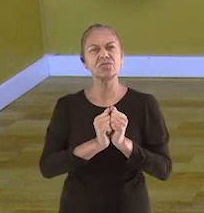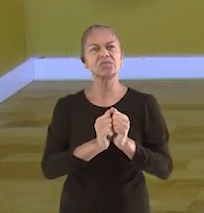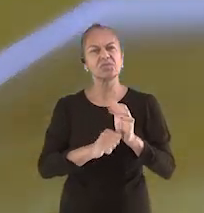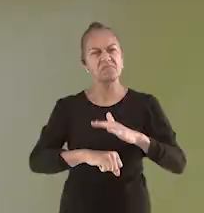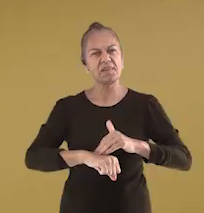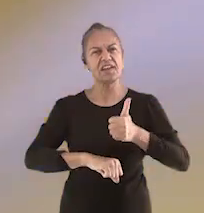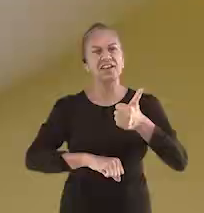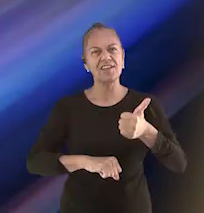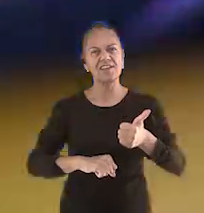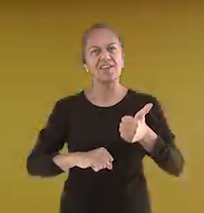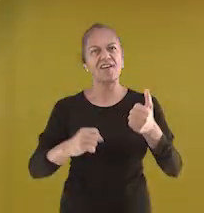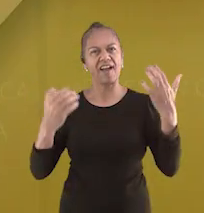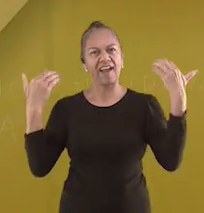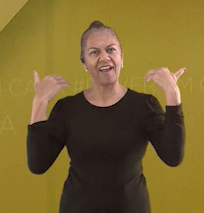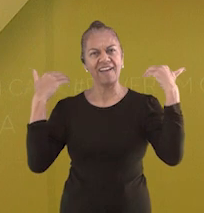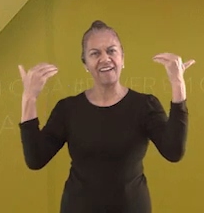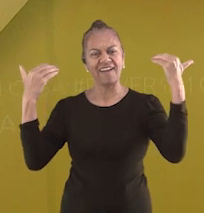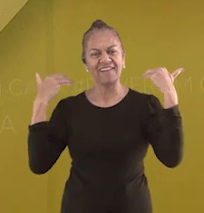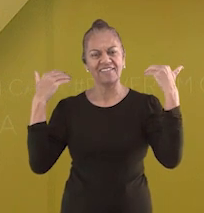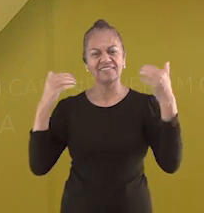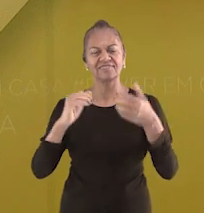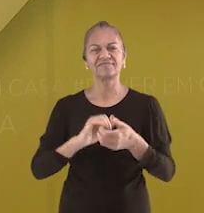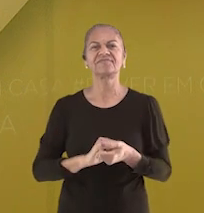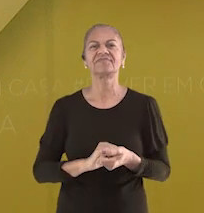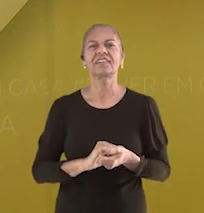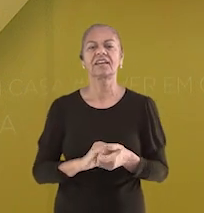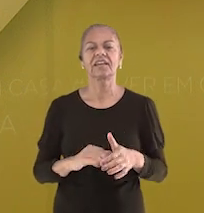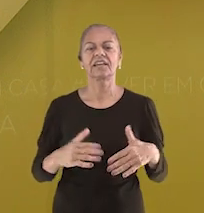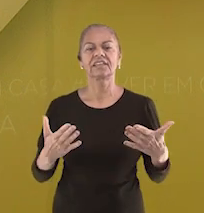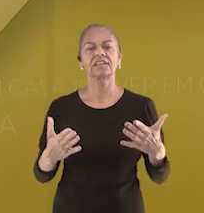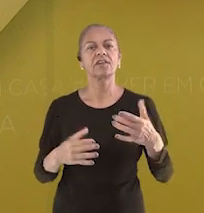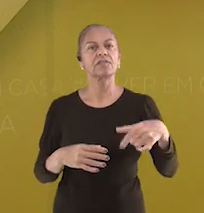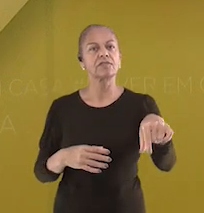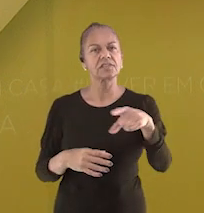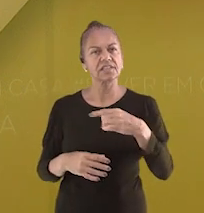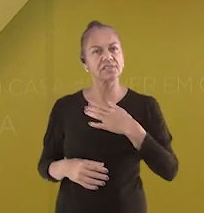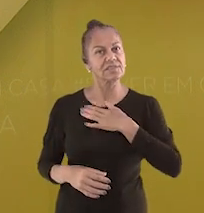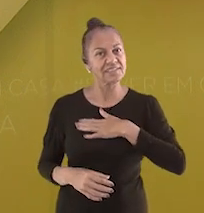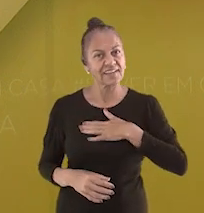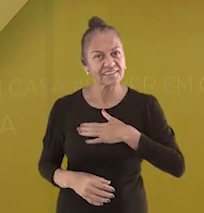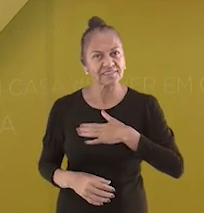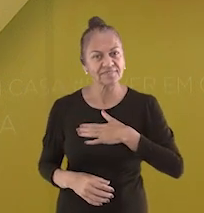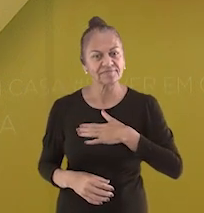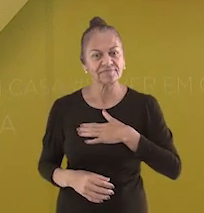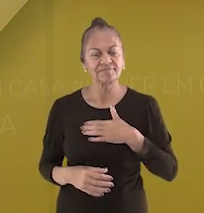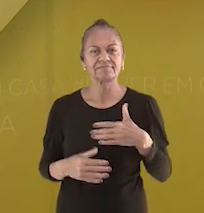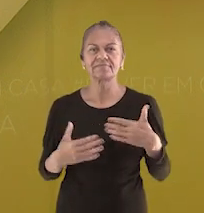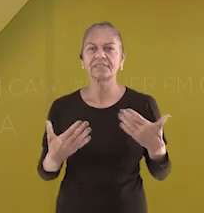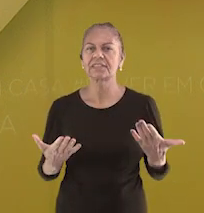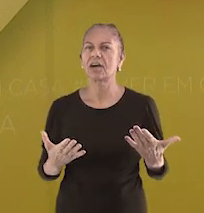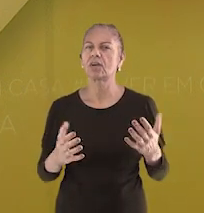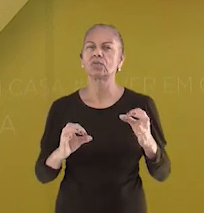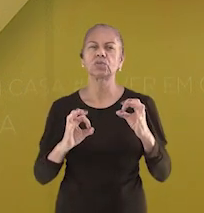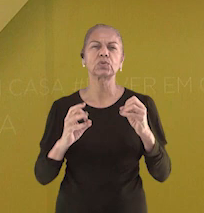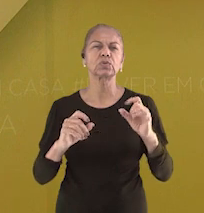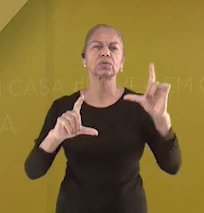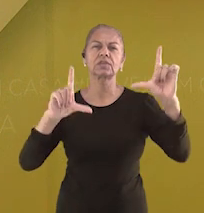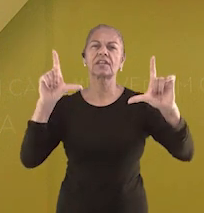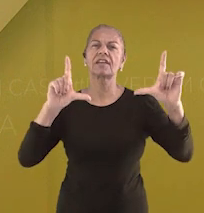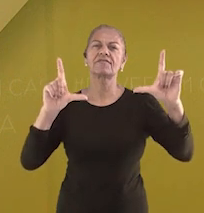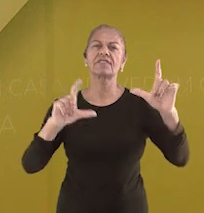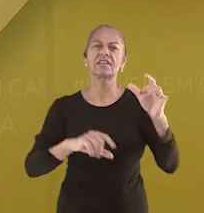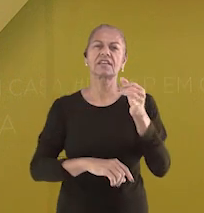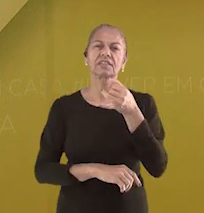física. E aí, pessoal, gostaram? Infelizmente, estudantes, o nosso Tudo TV está quase chegando ao